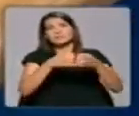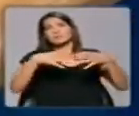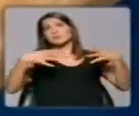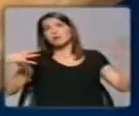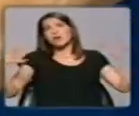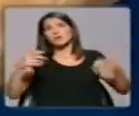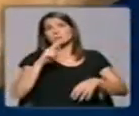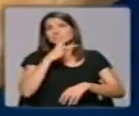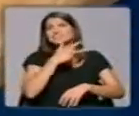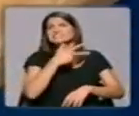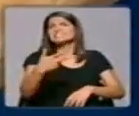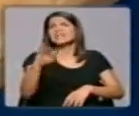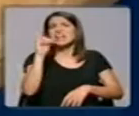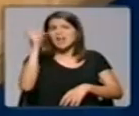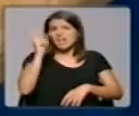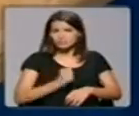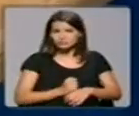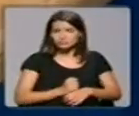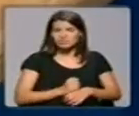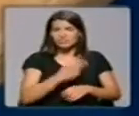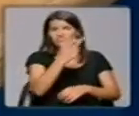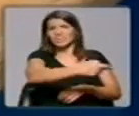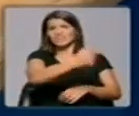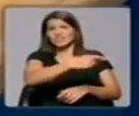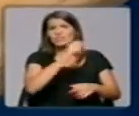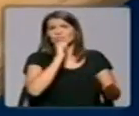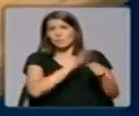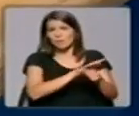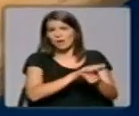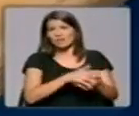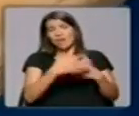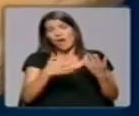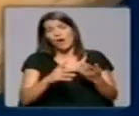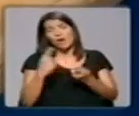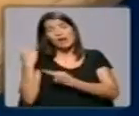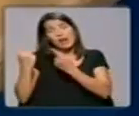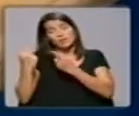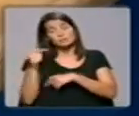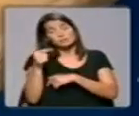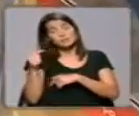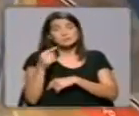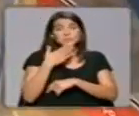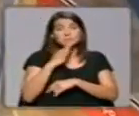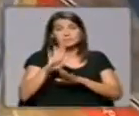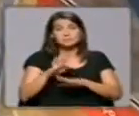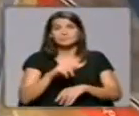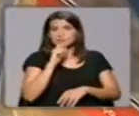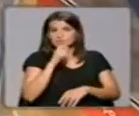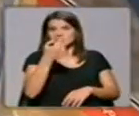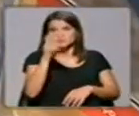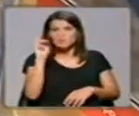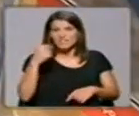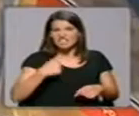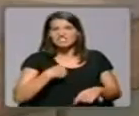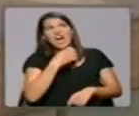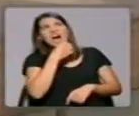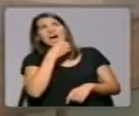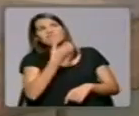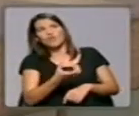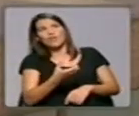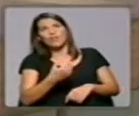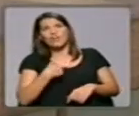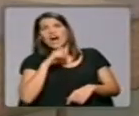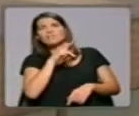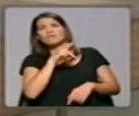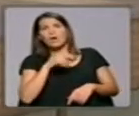podem demorar 100 anos ou até mais. Agora há umas que são um bocadinho mais amigas do ambiente e ainda assim a criança pode já ter 50 anos e ser avô. E continuar a sua